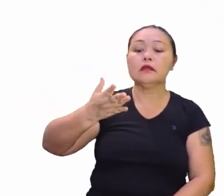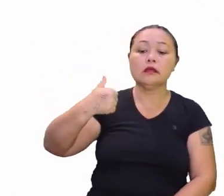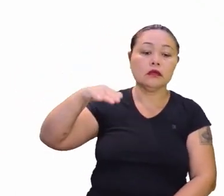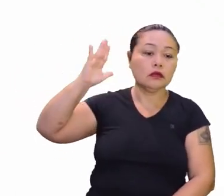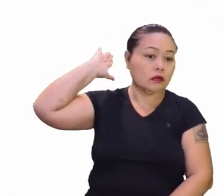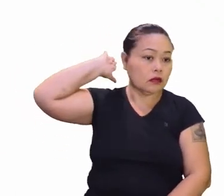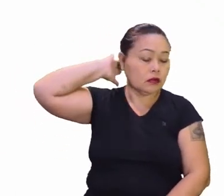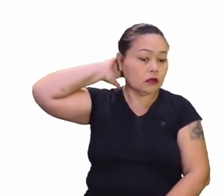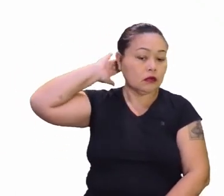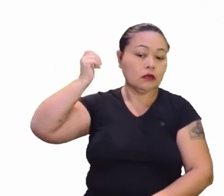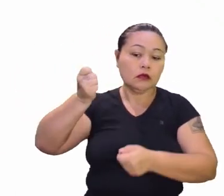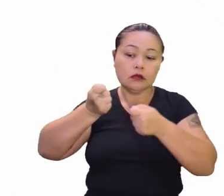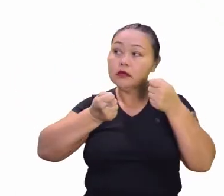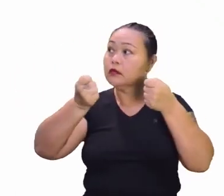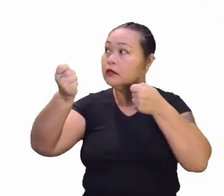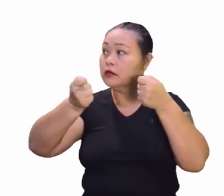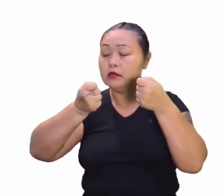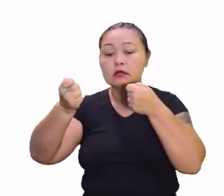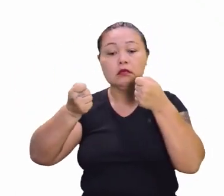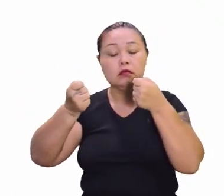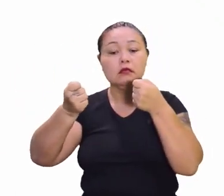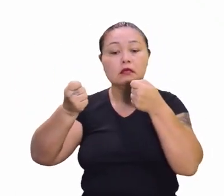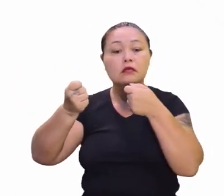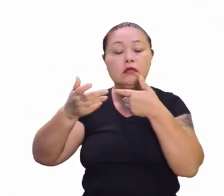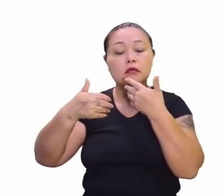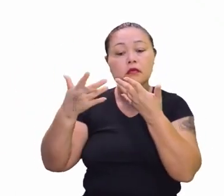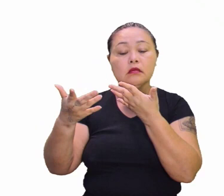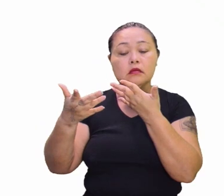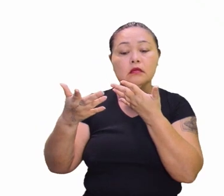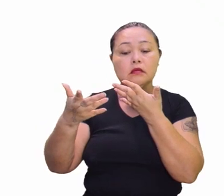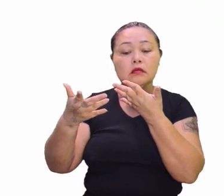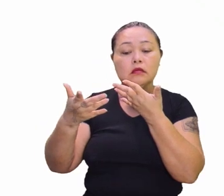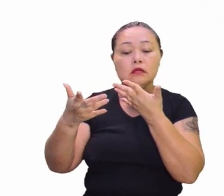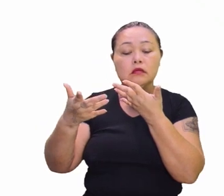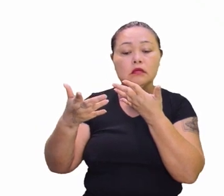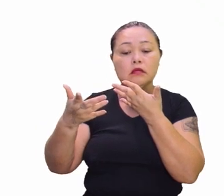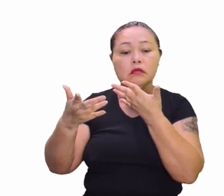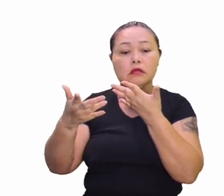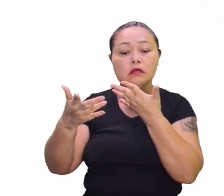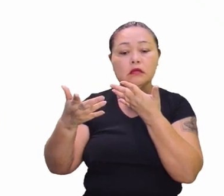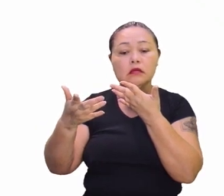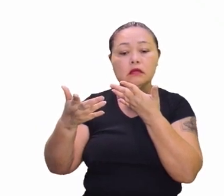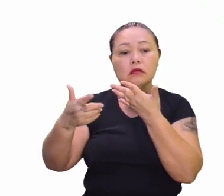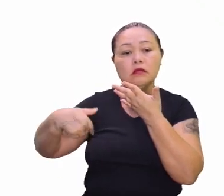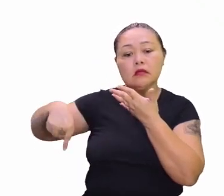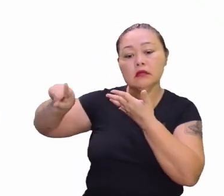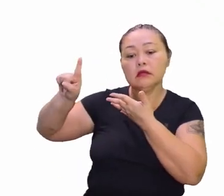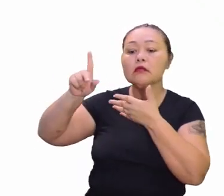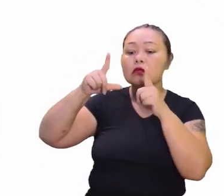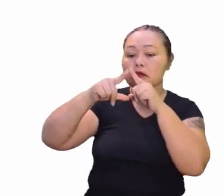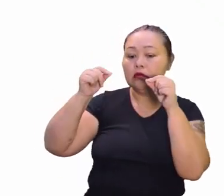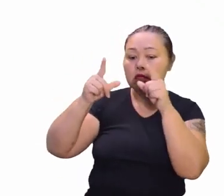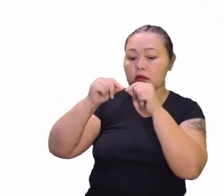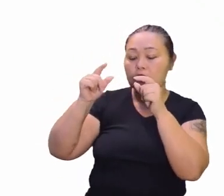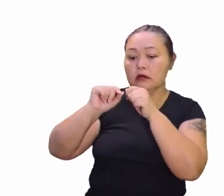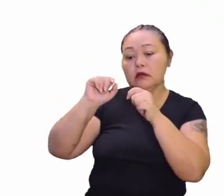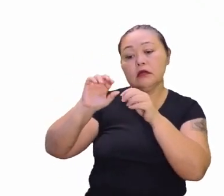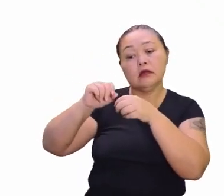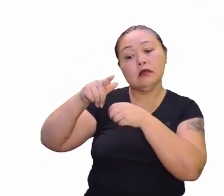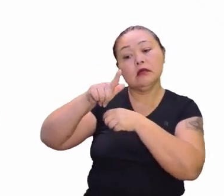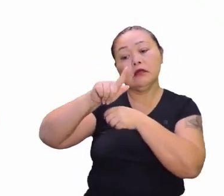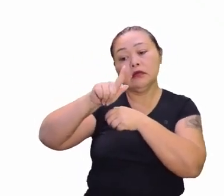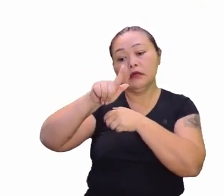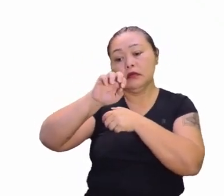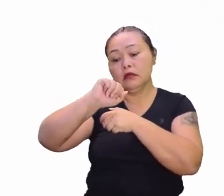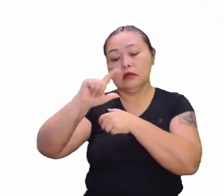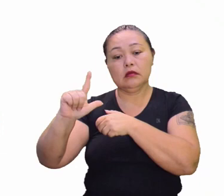Belém, são controladas diante do controle que está lá em Brasília, controle